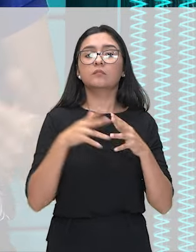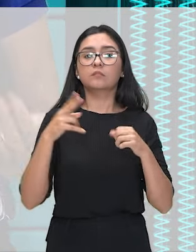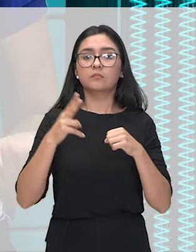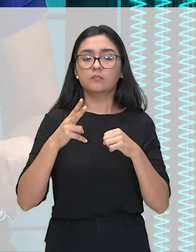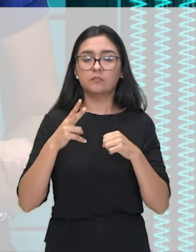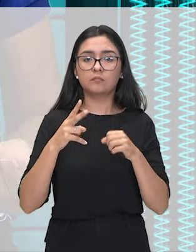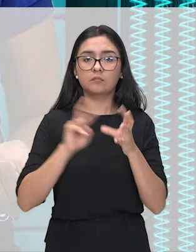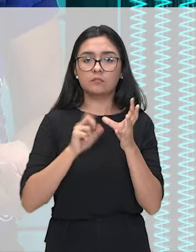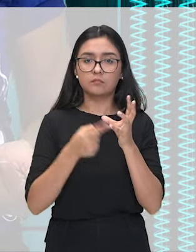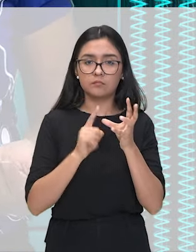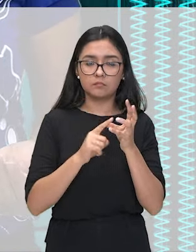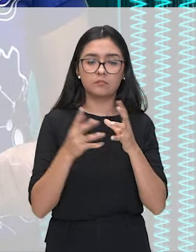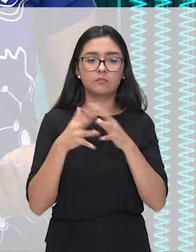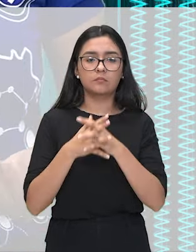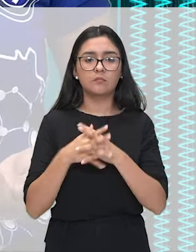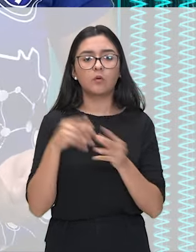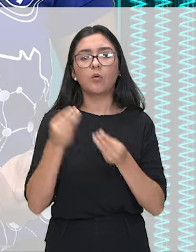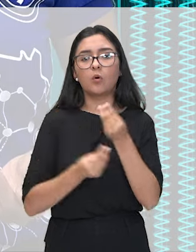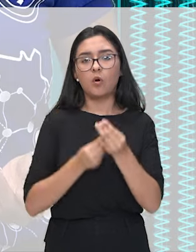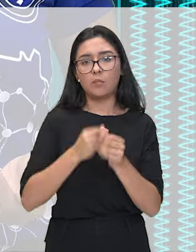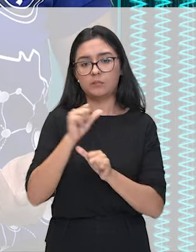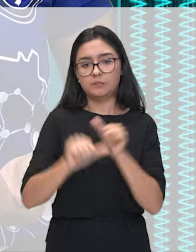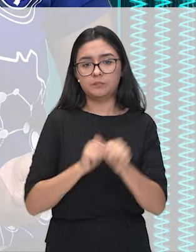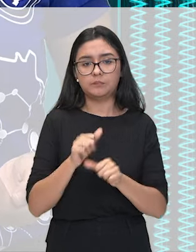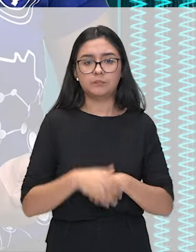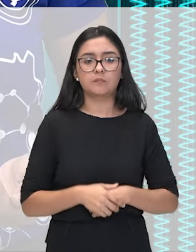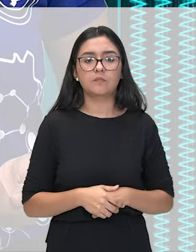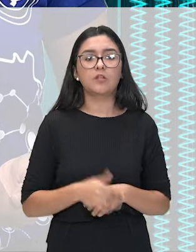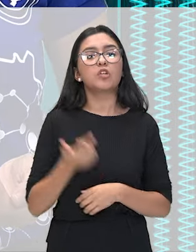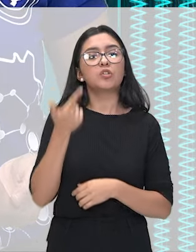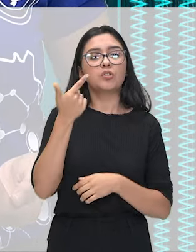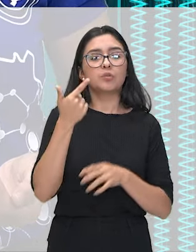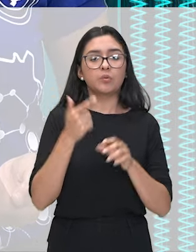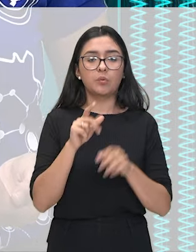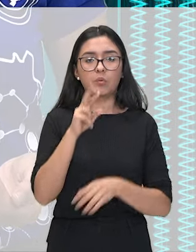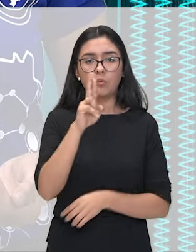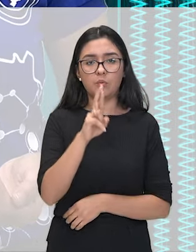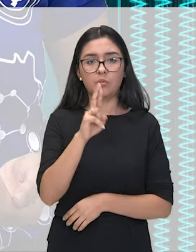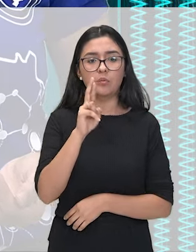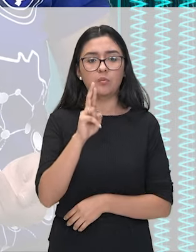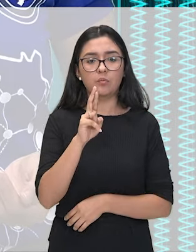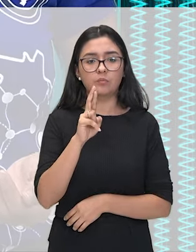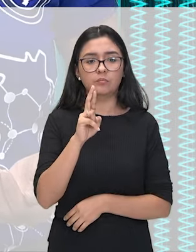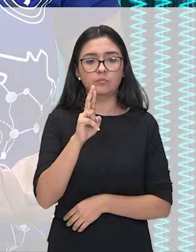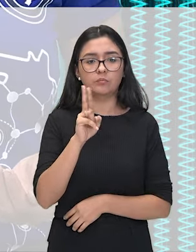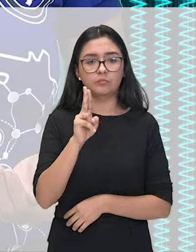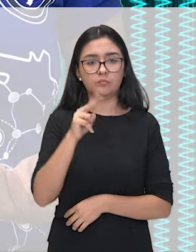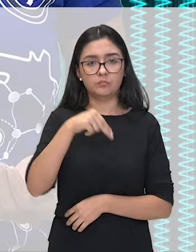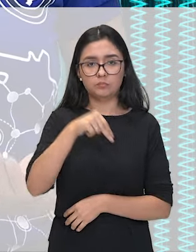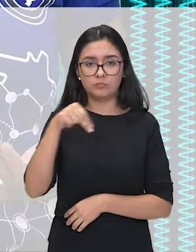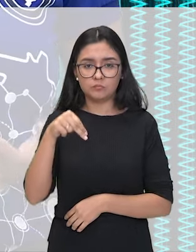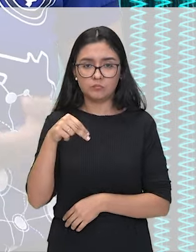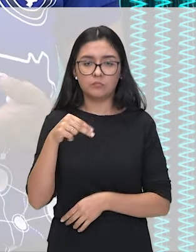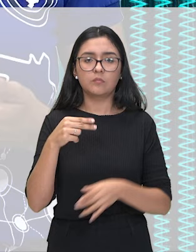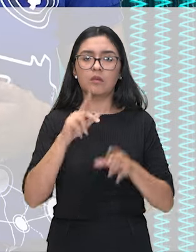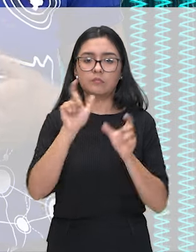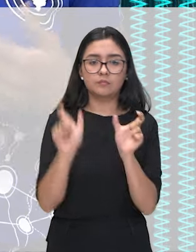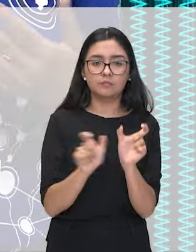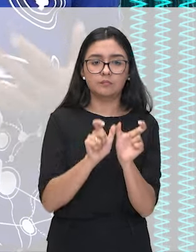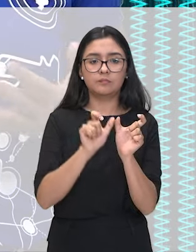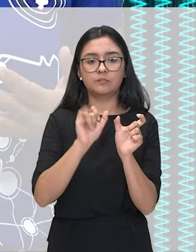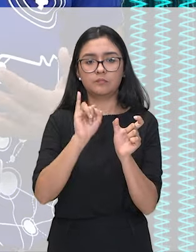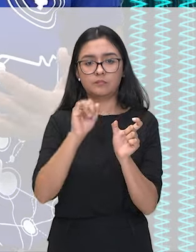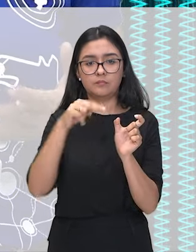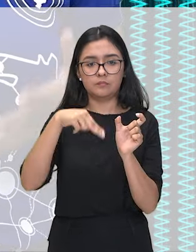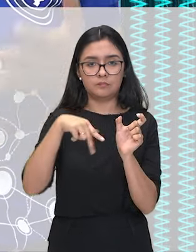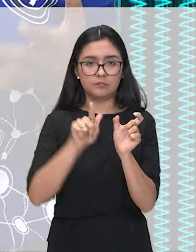para ficar no gerúndio repito n que é a última consoante E aí sim eu acrescento ing